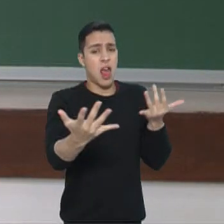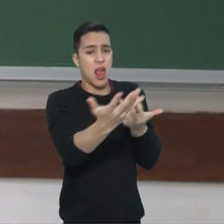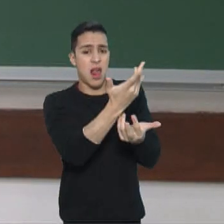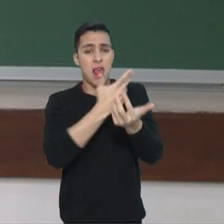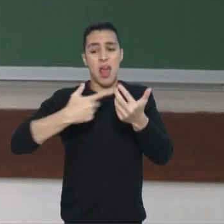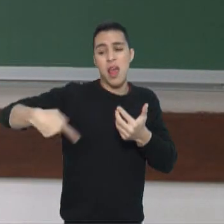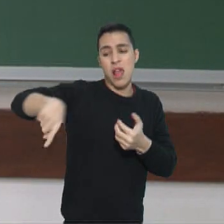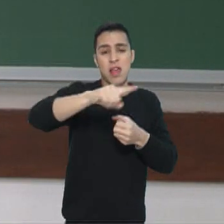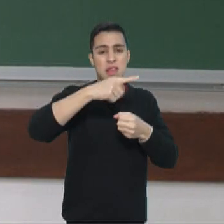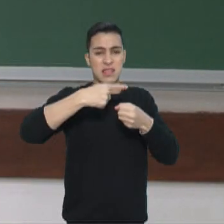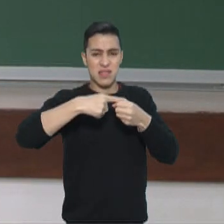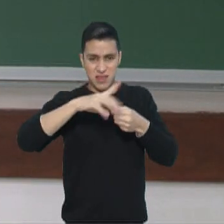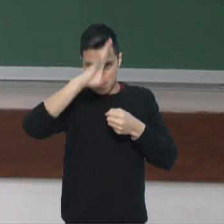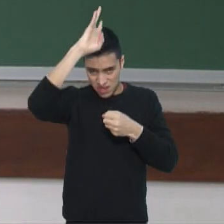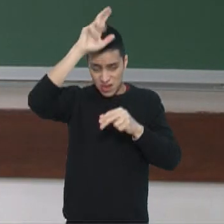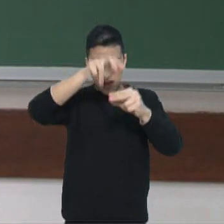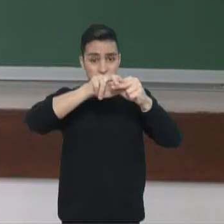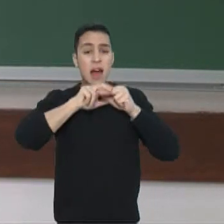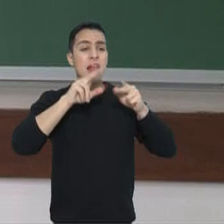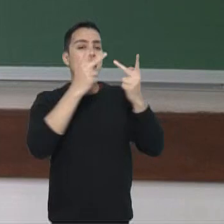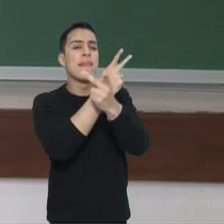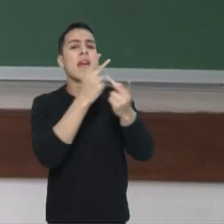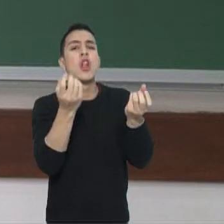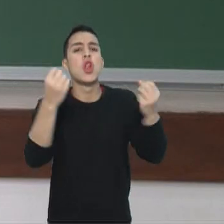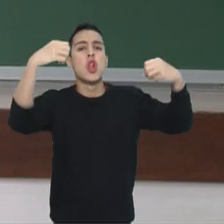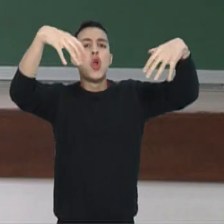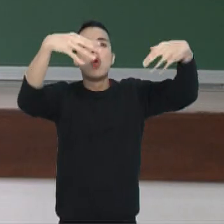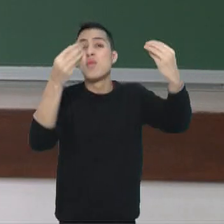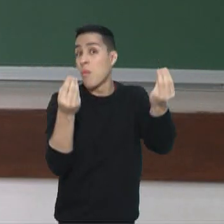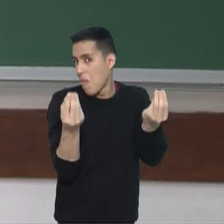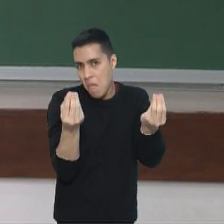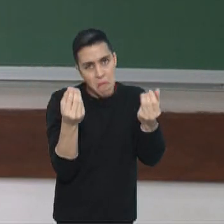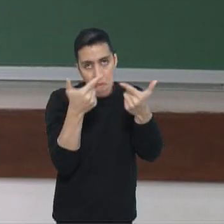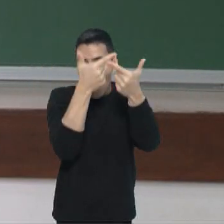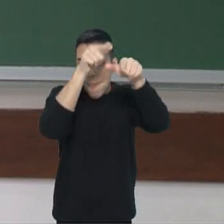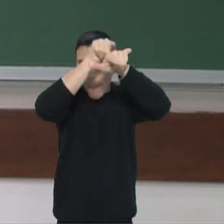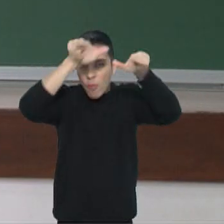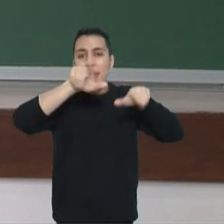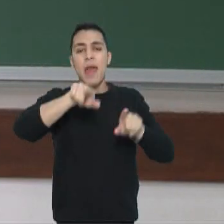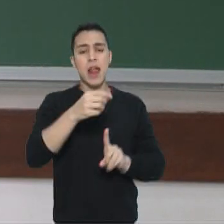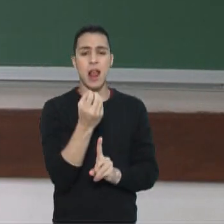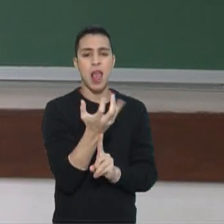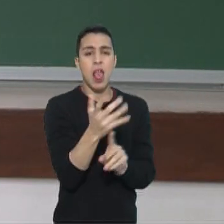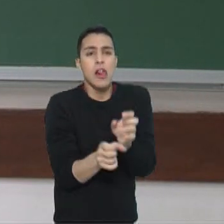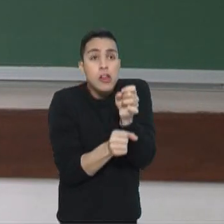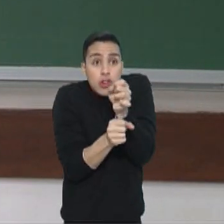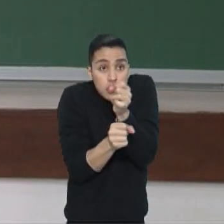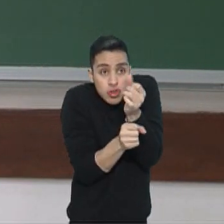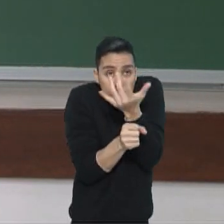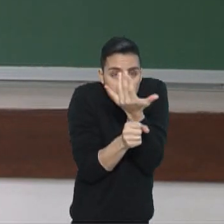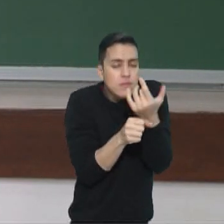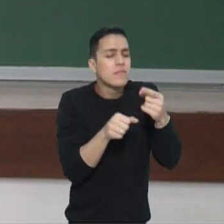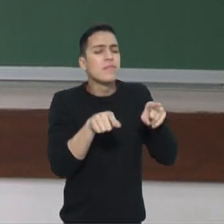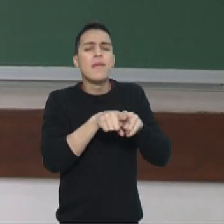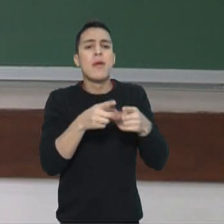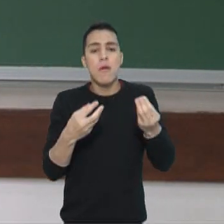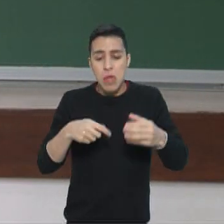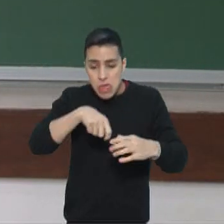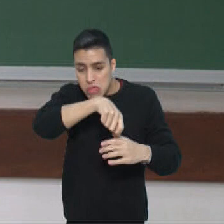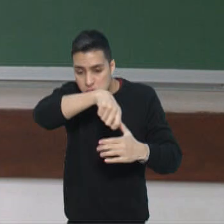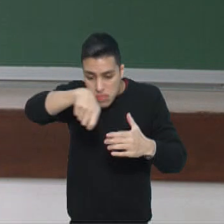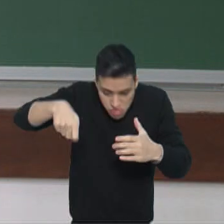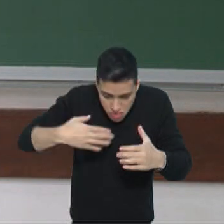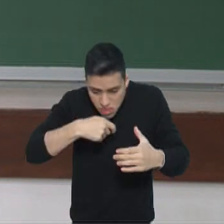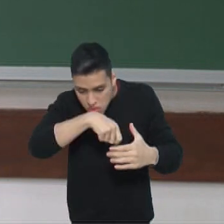Roma, porque a iluminação era feita através de tochas ou de lamparinas, as pessoas tinham que fazer seus alimentos numa cozinha mais ou